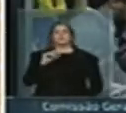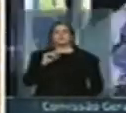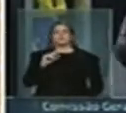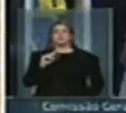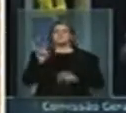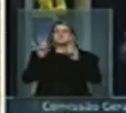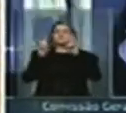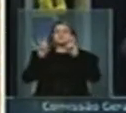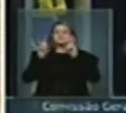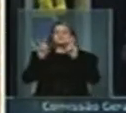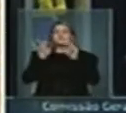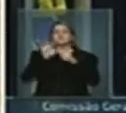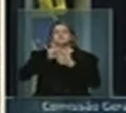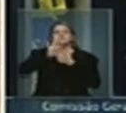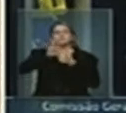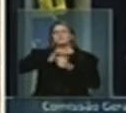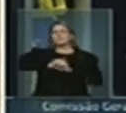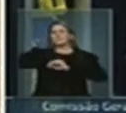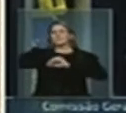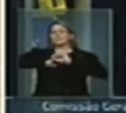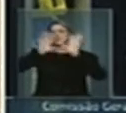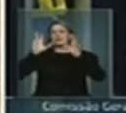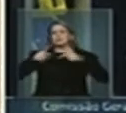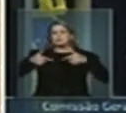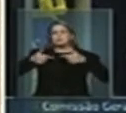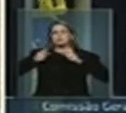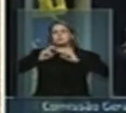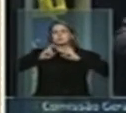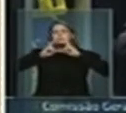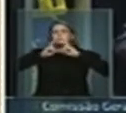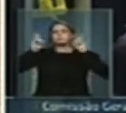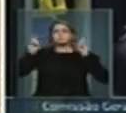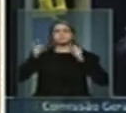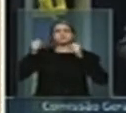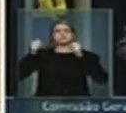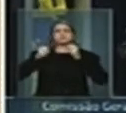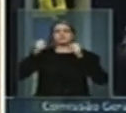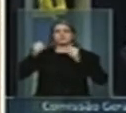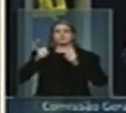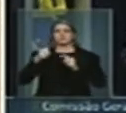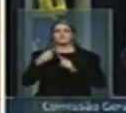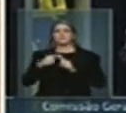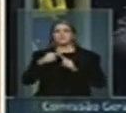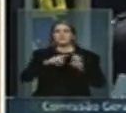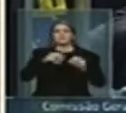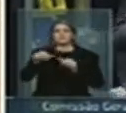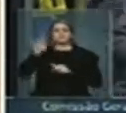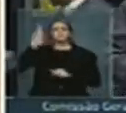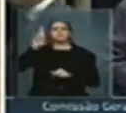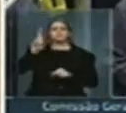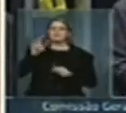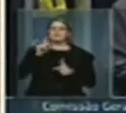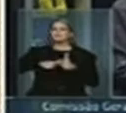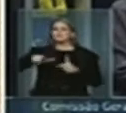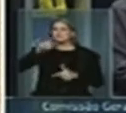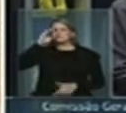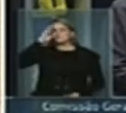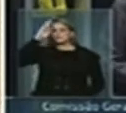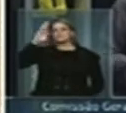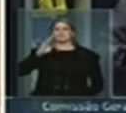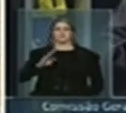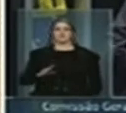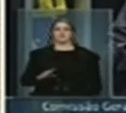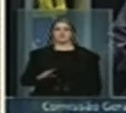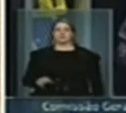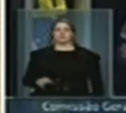uma expressão aguda da luta de classes nesse país. A questão da propriedade da terra é a questão central.